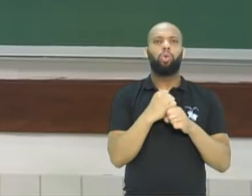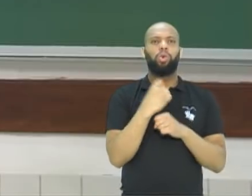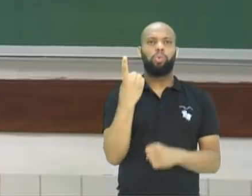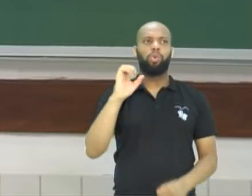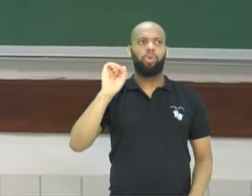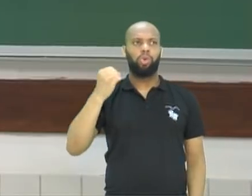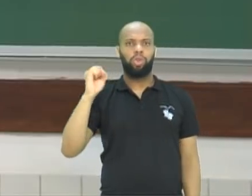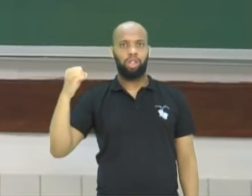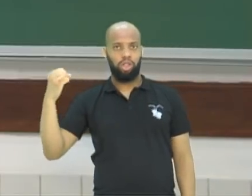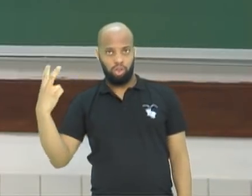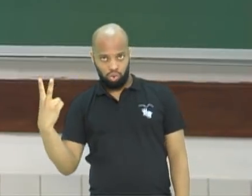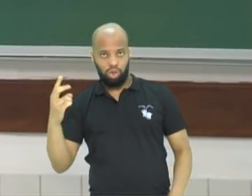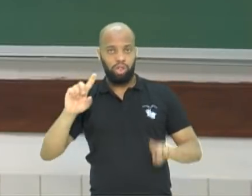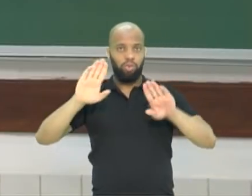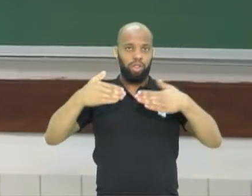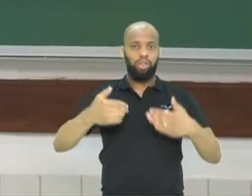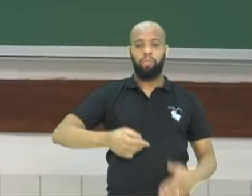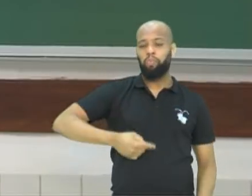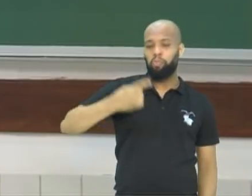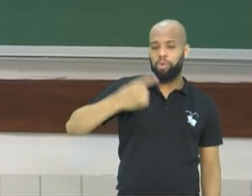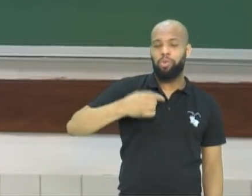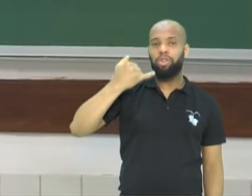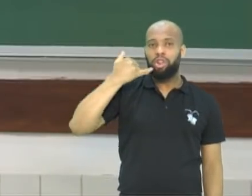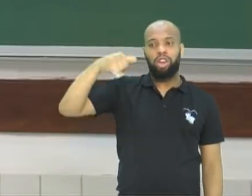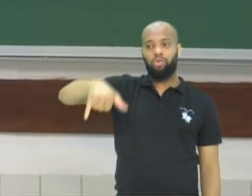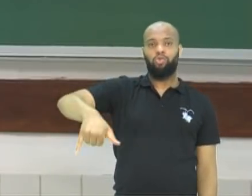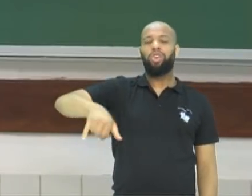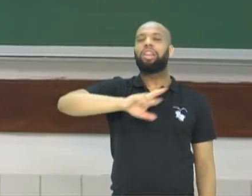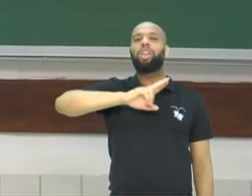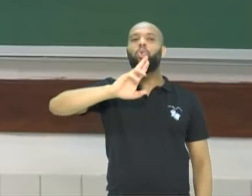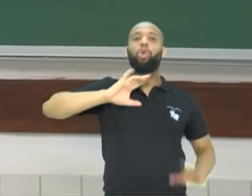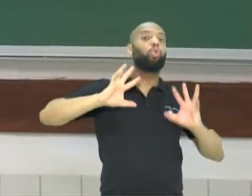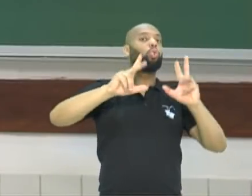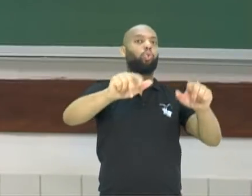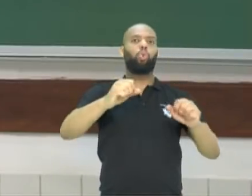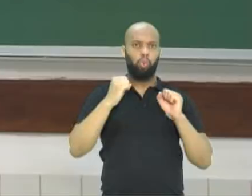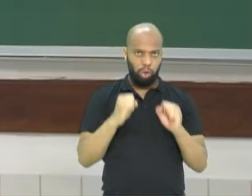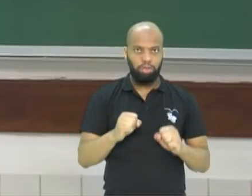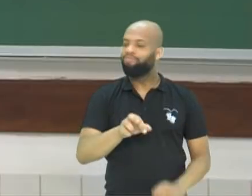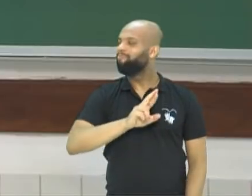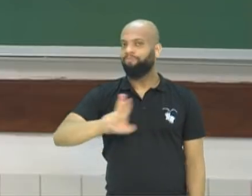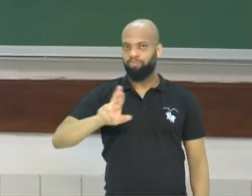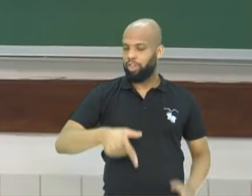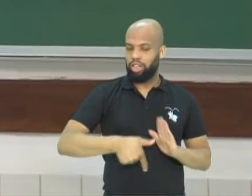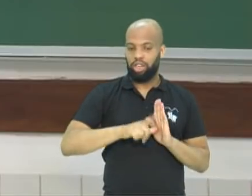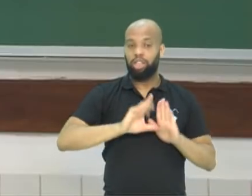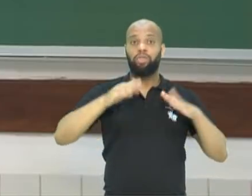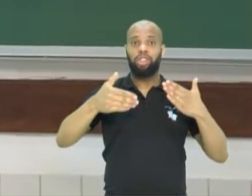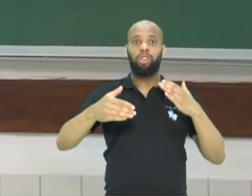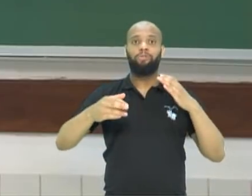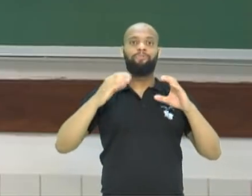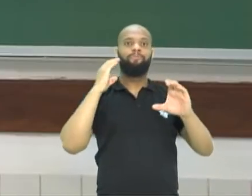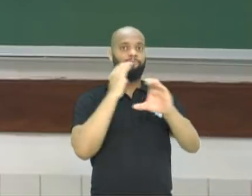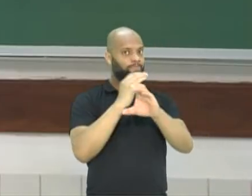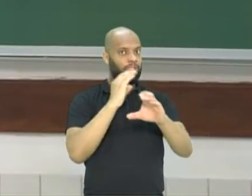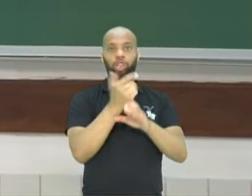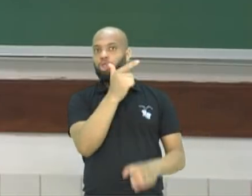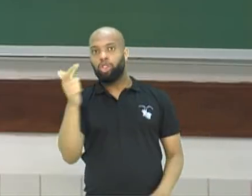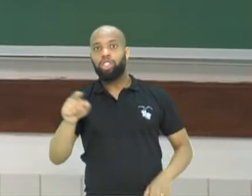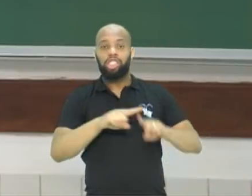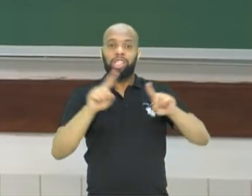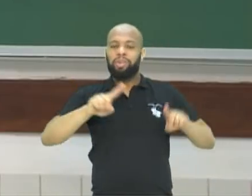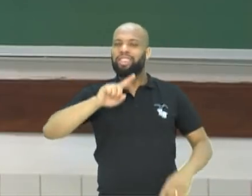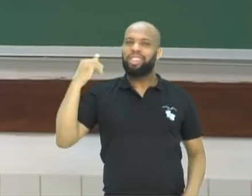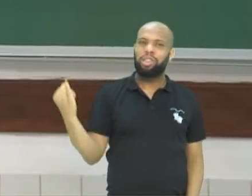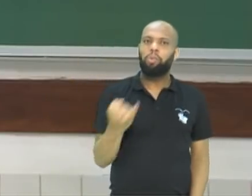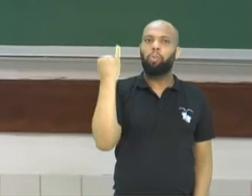1882, o primeiro telefone não era algo disponível para todo mundo. Então, a comunicação ela é importante